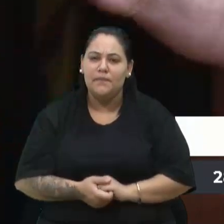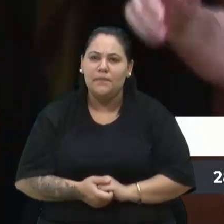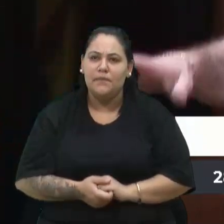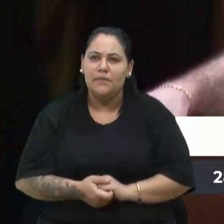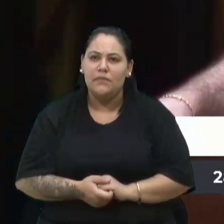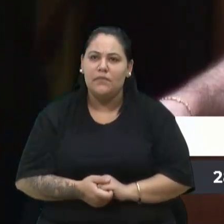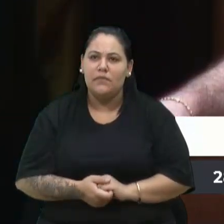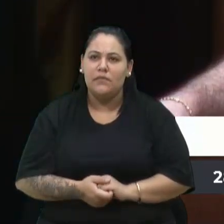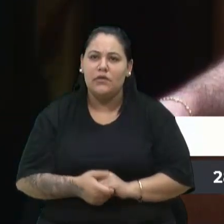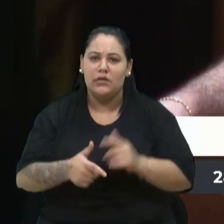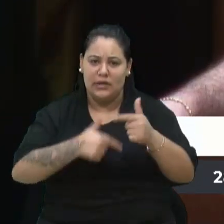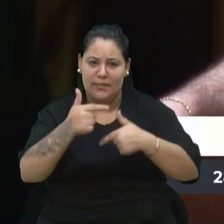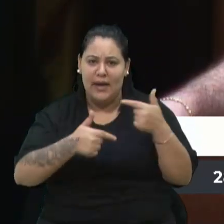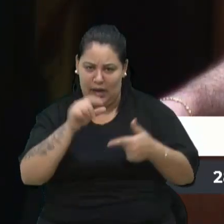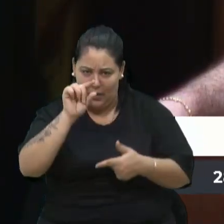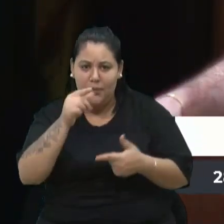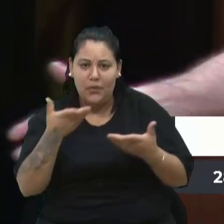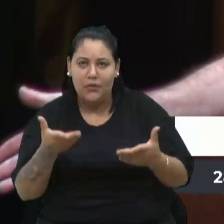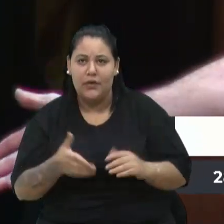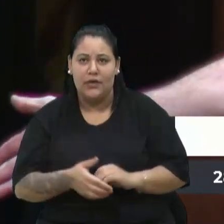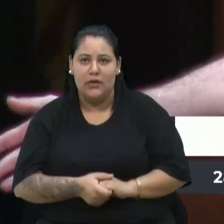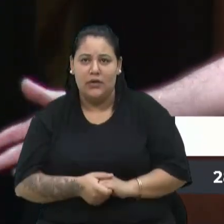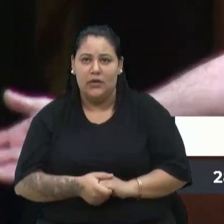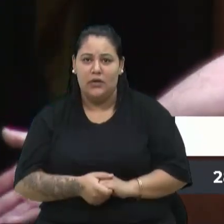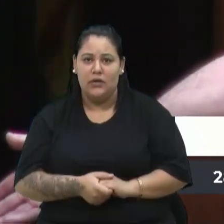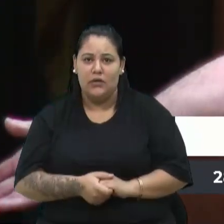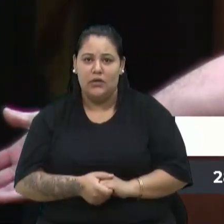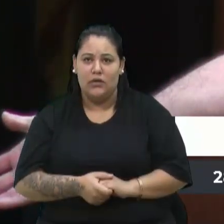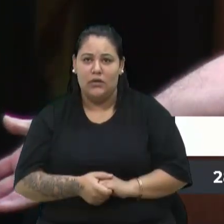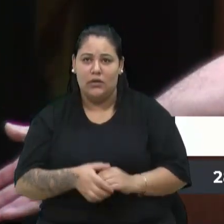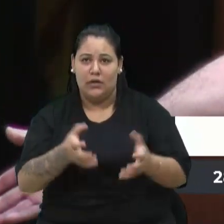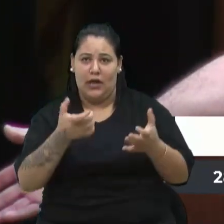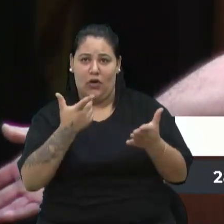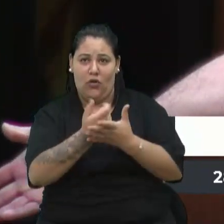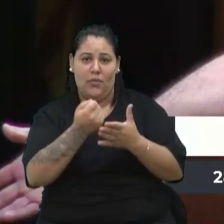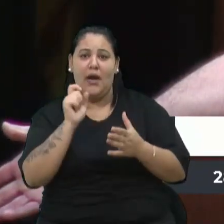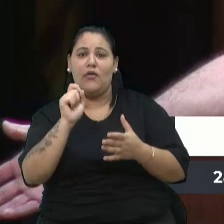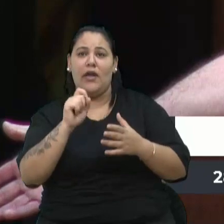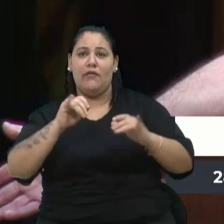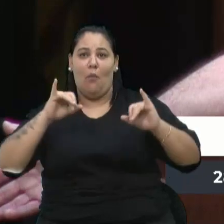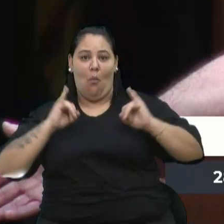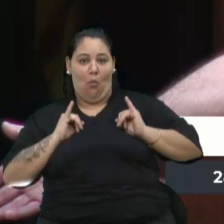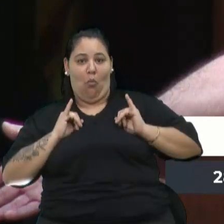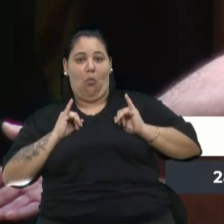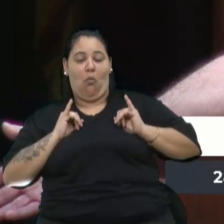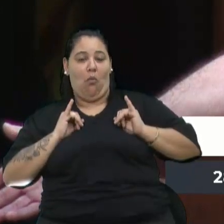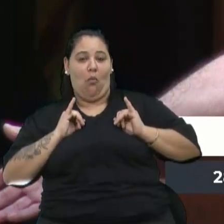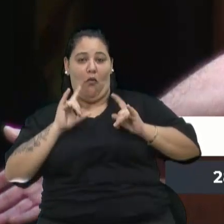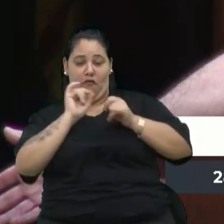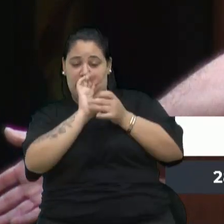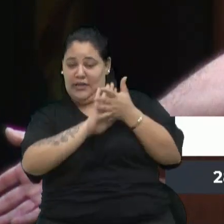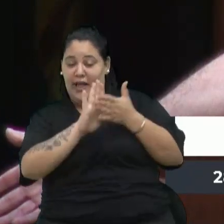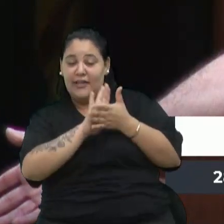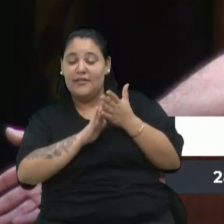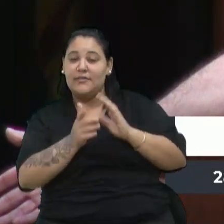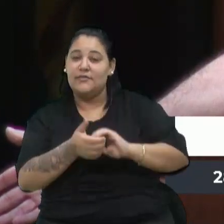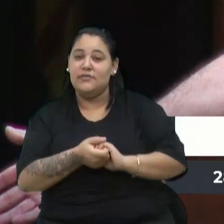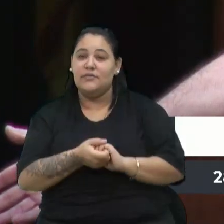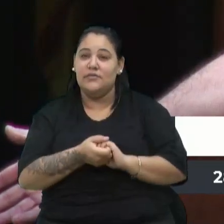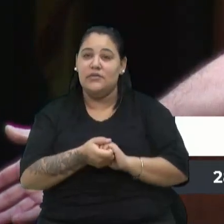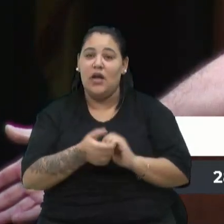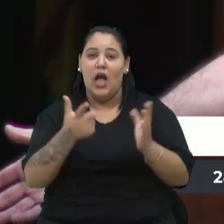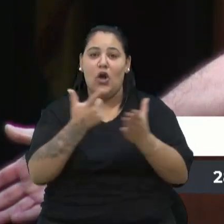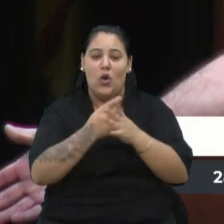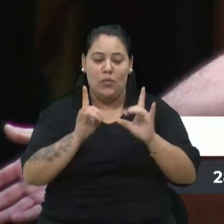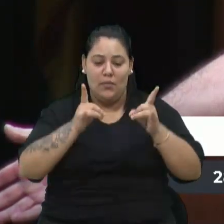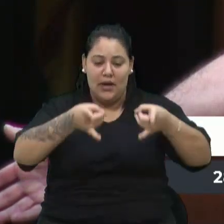Mas trabalha um pouco. Não fica, quer comprar para quê? Para ficar deitado lá? Aí compra uma cama